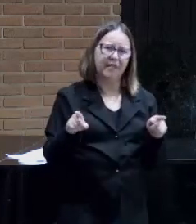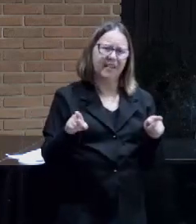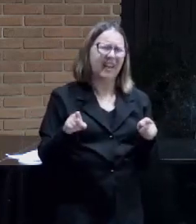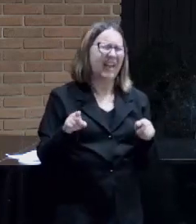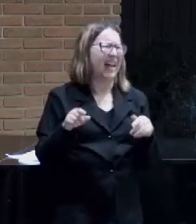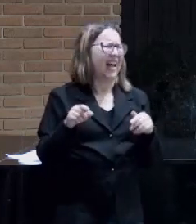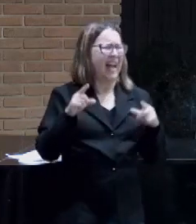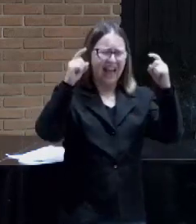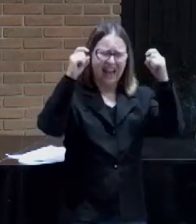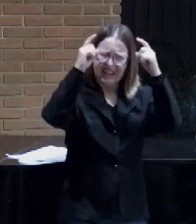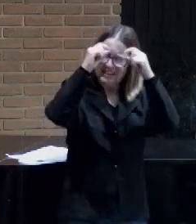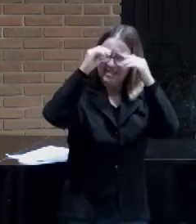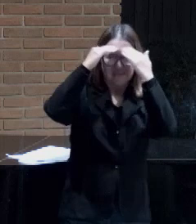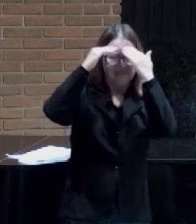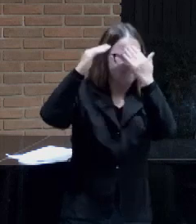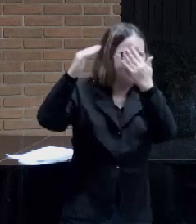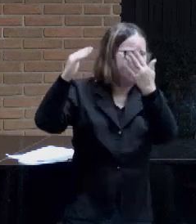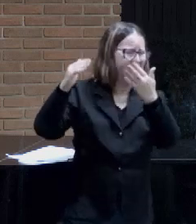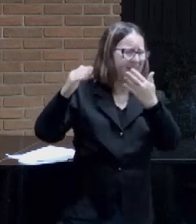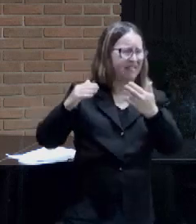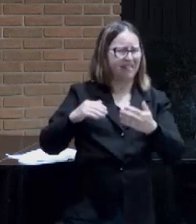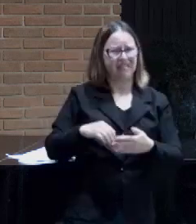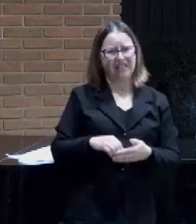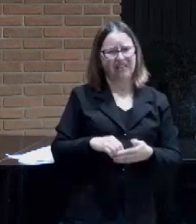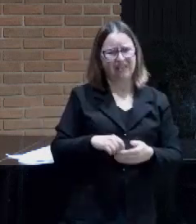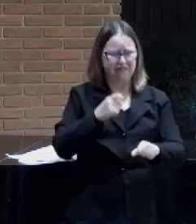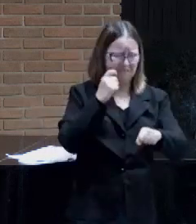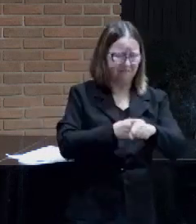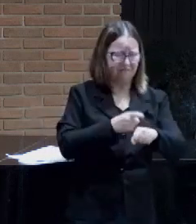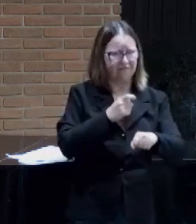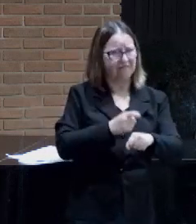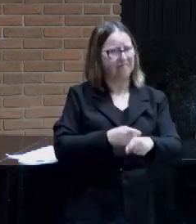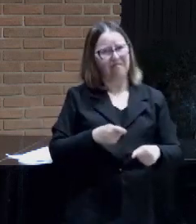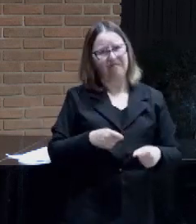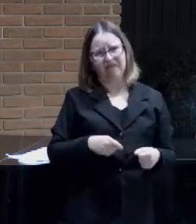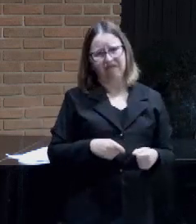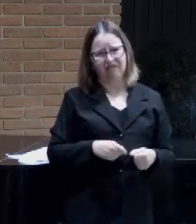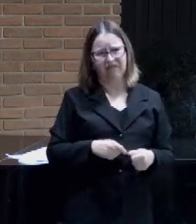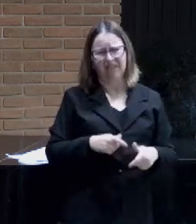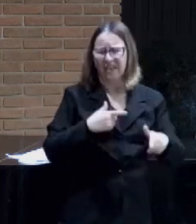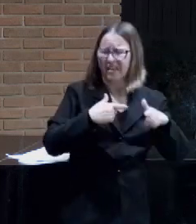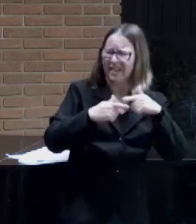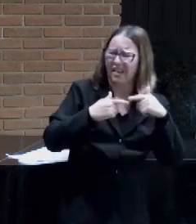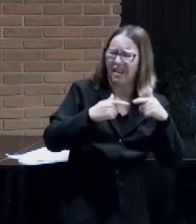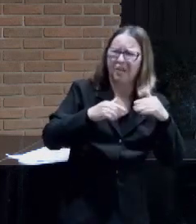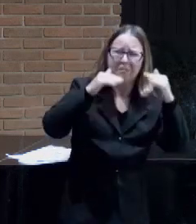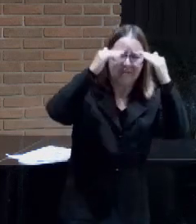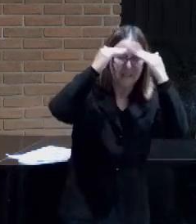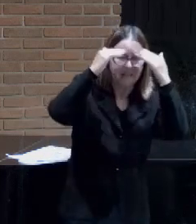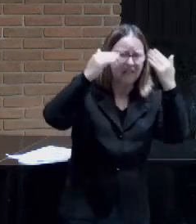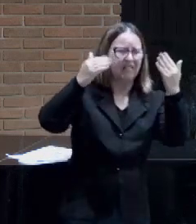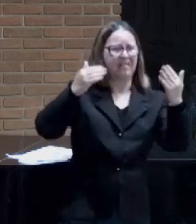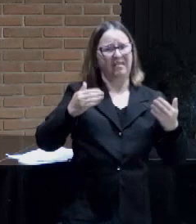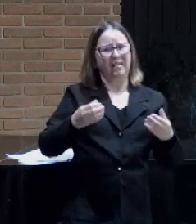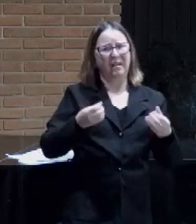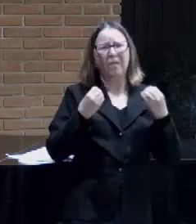obedecer, ela é pesada, ela é muito trabalhosa para poder seguir, como que eu posso obedecê-la? Ela é